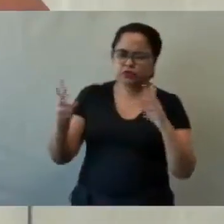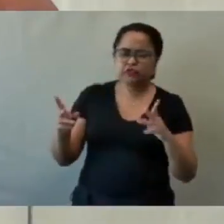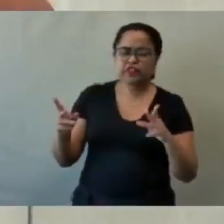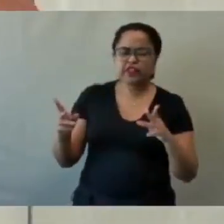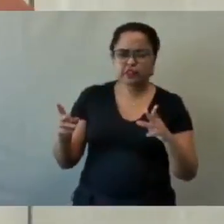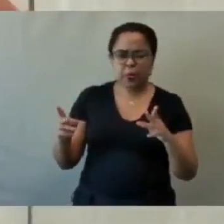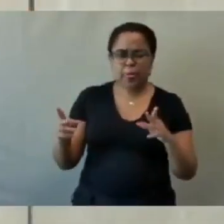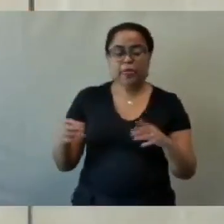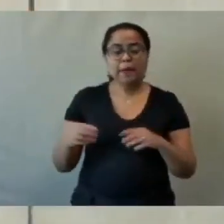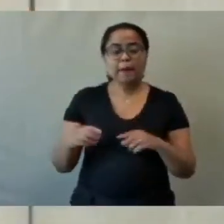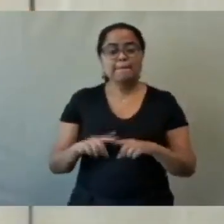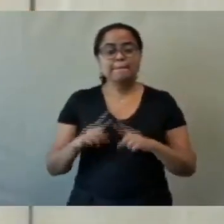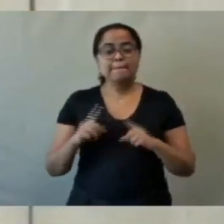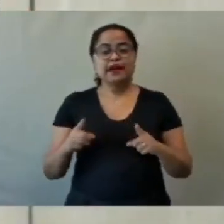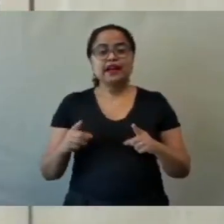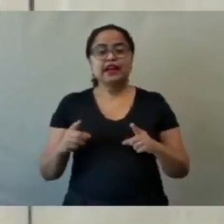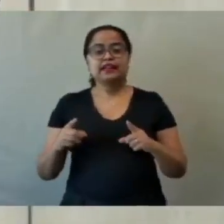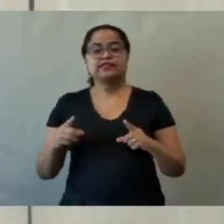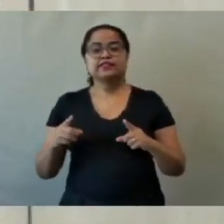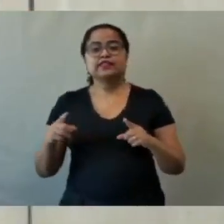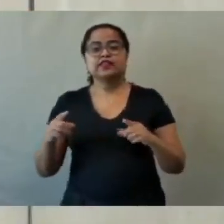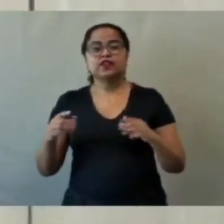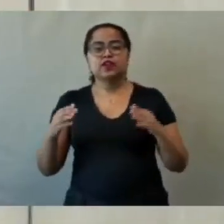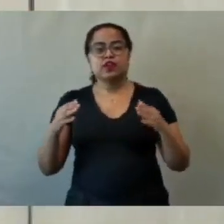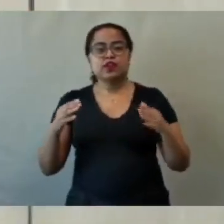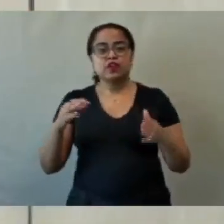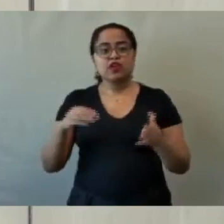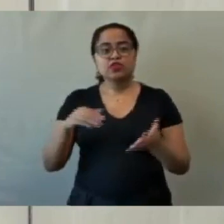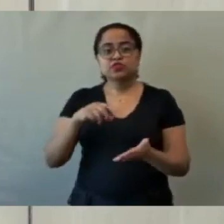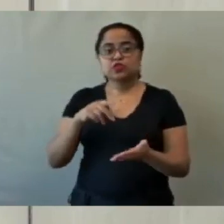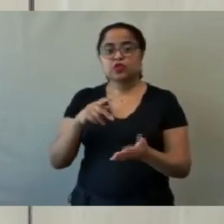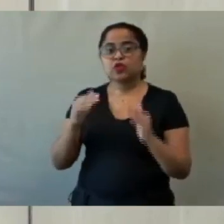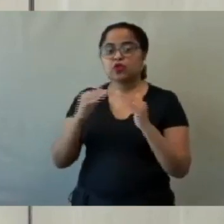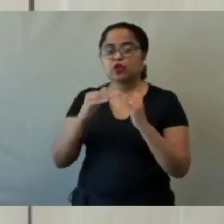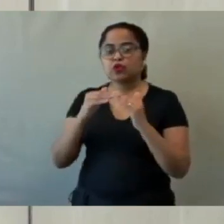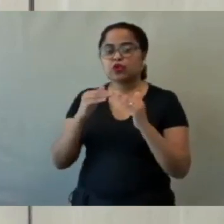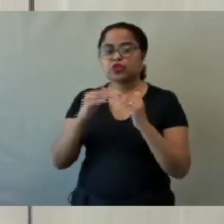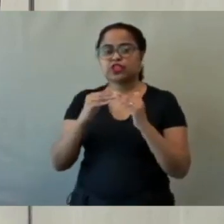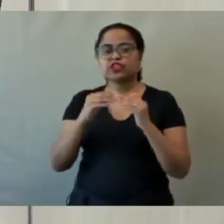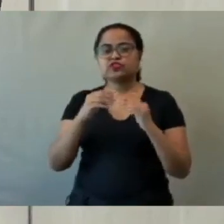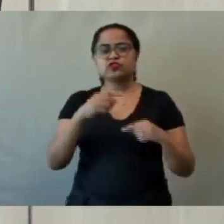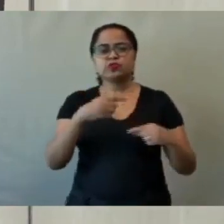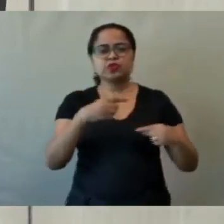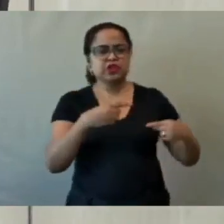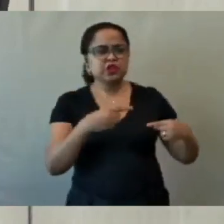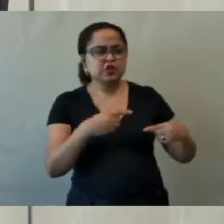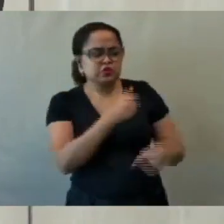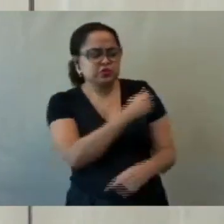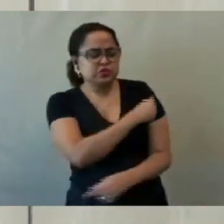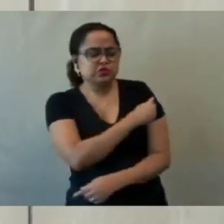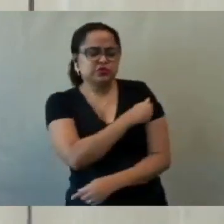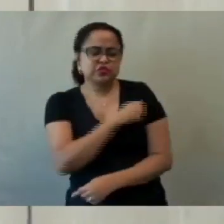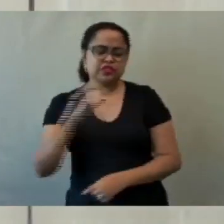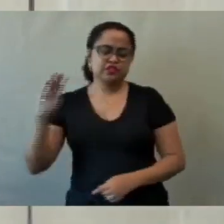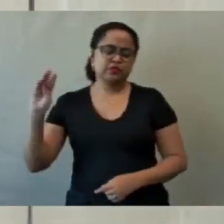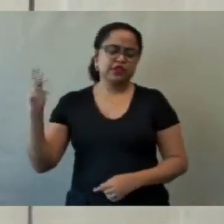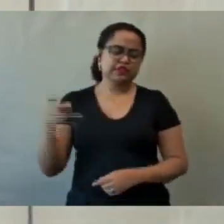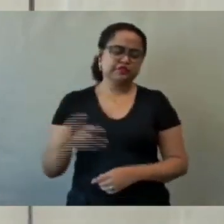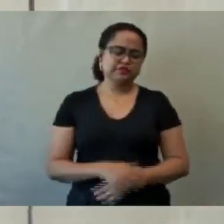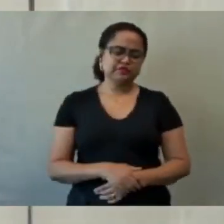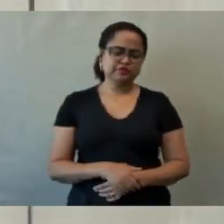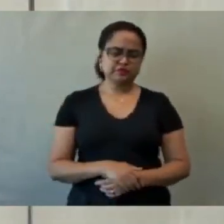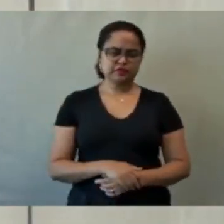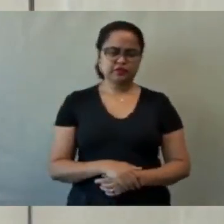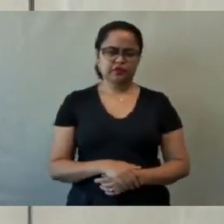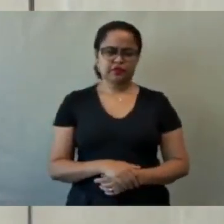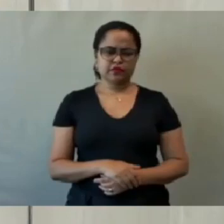educação pública e de qualidade para todos os estudantes, principalmente da nossa cidade. Eu vou me